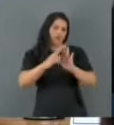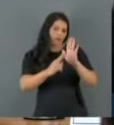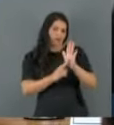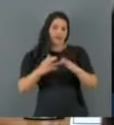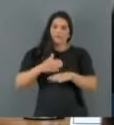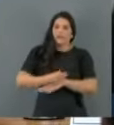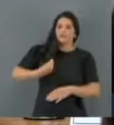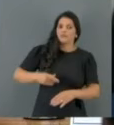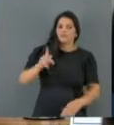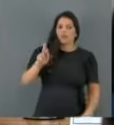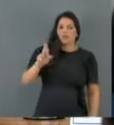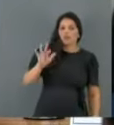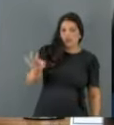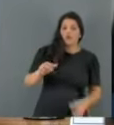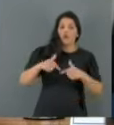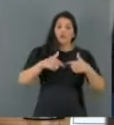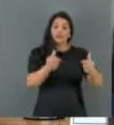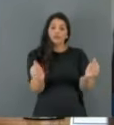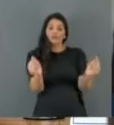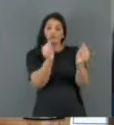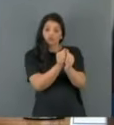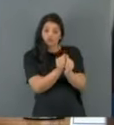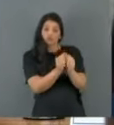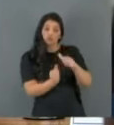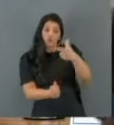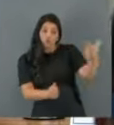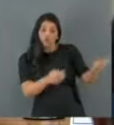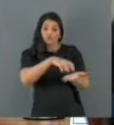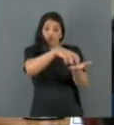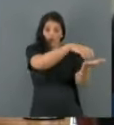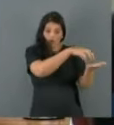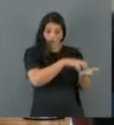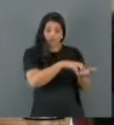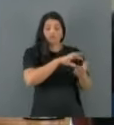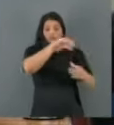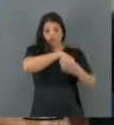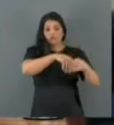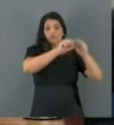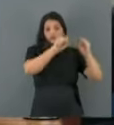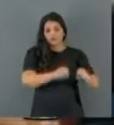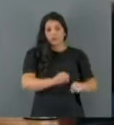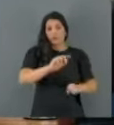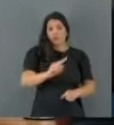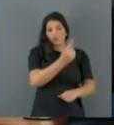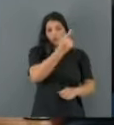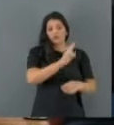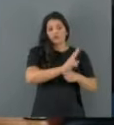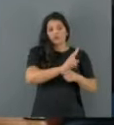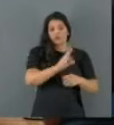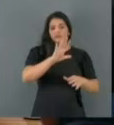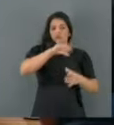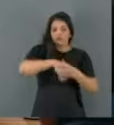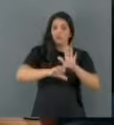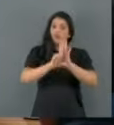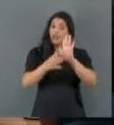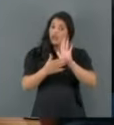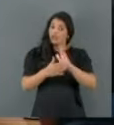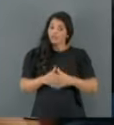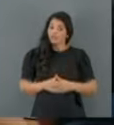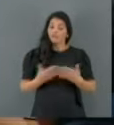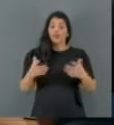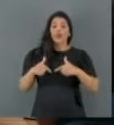da PRF em operações conjuntas com outros órgãos integrantes do Sistema Único de Segurança Pública, referidos na lei tal. Então,